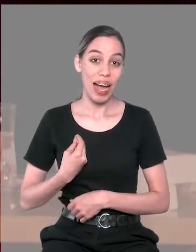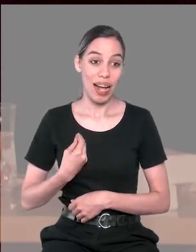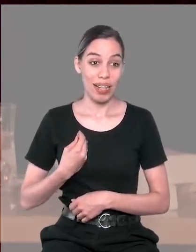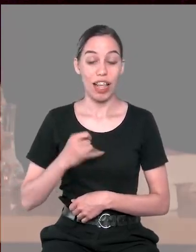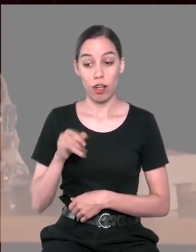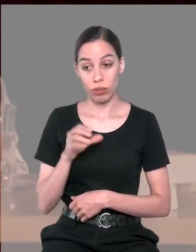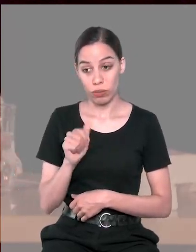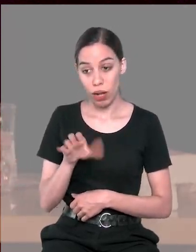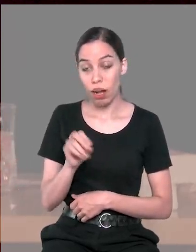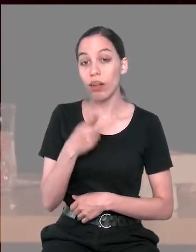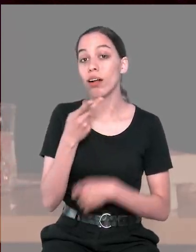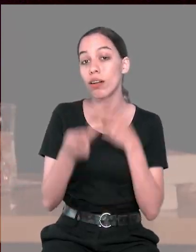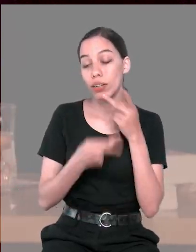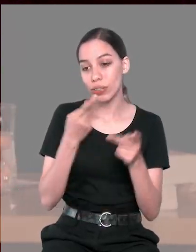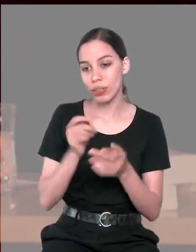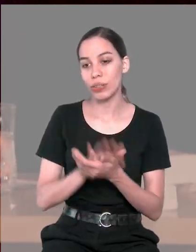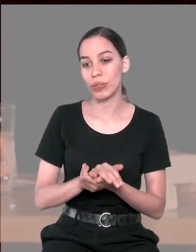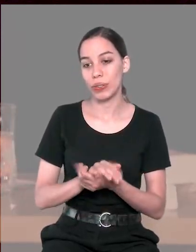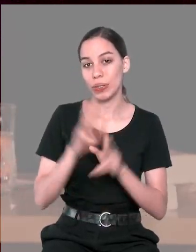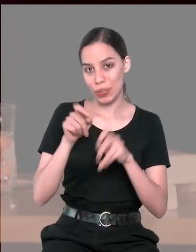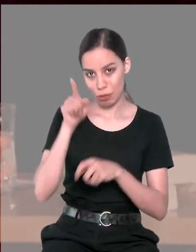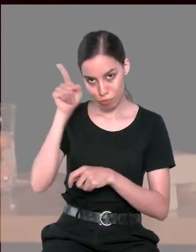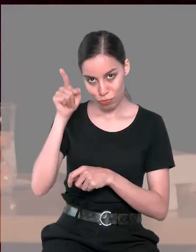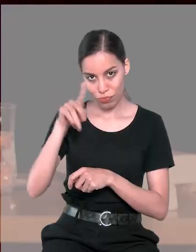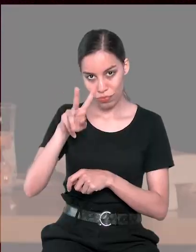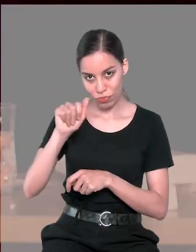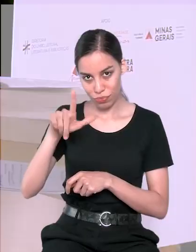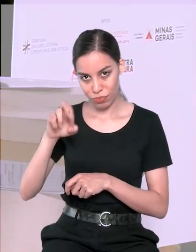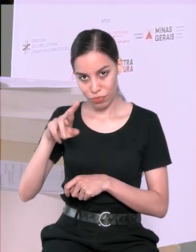O João Cabral de Melo Neto falando do Valéry. Né?